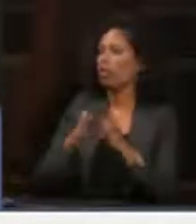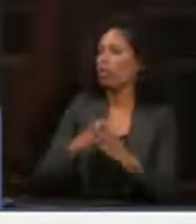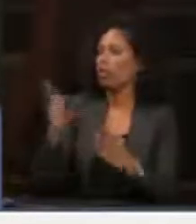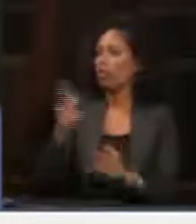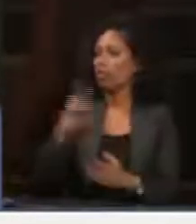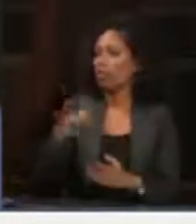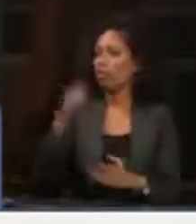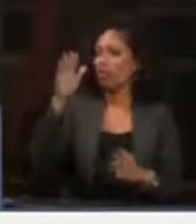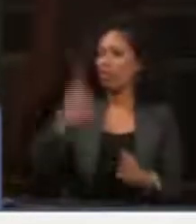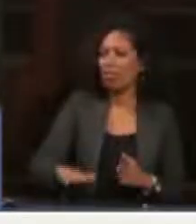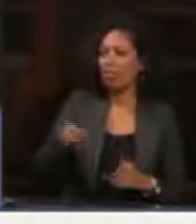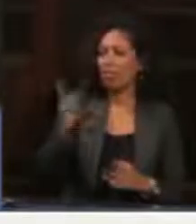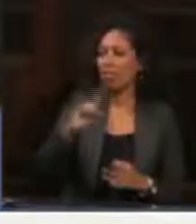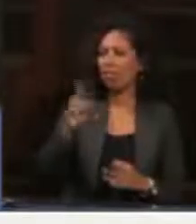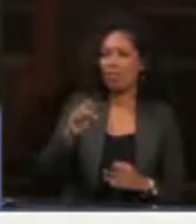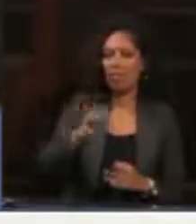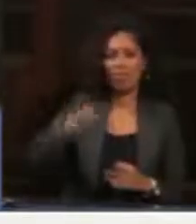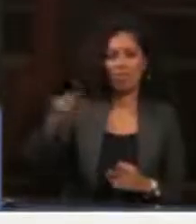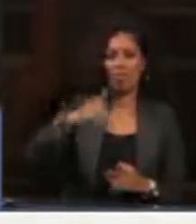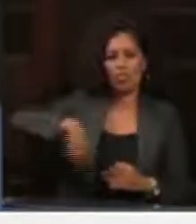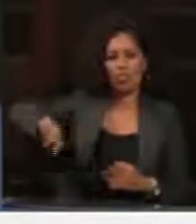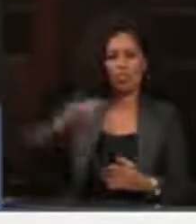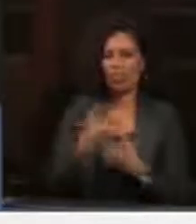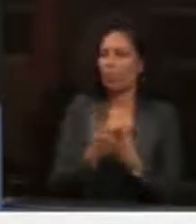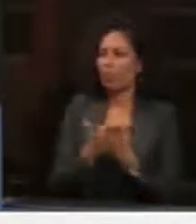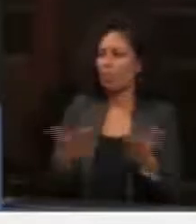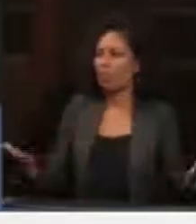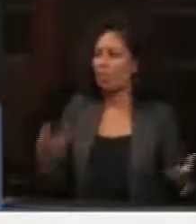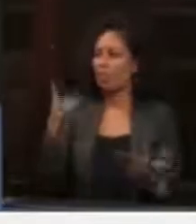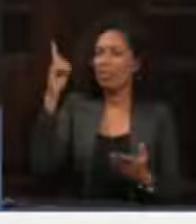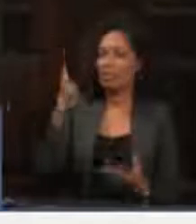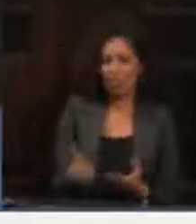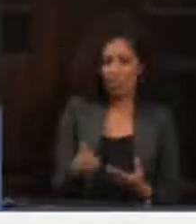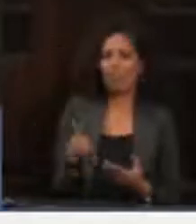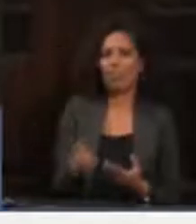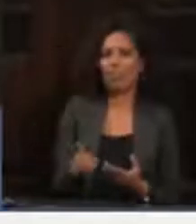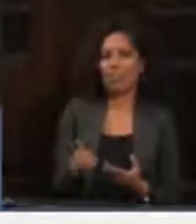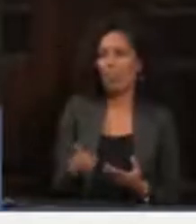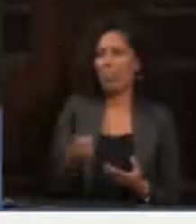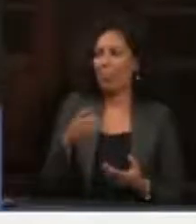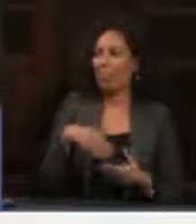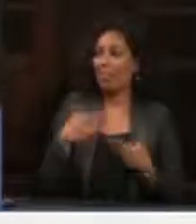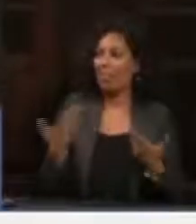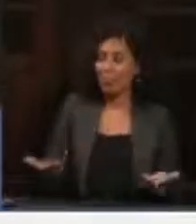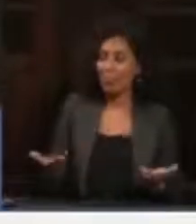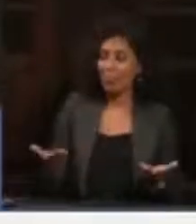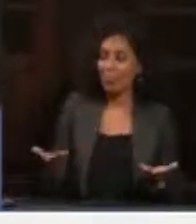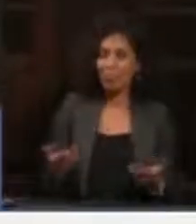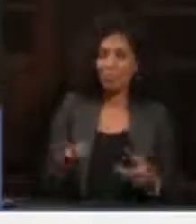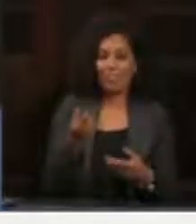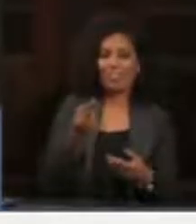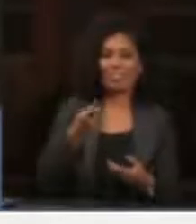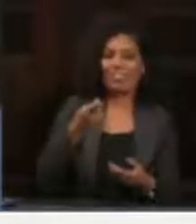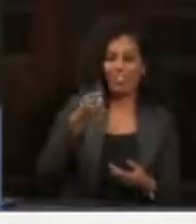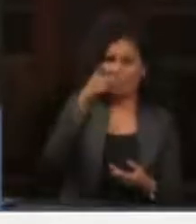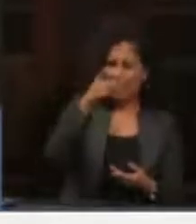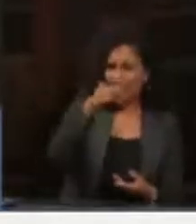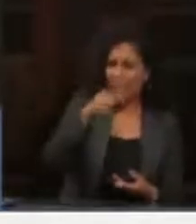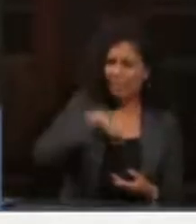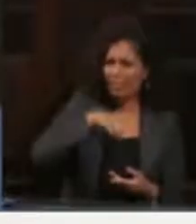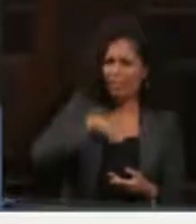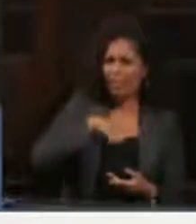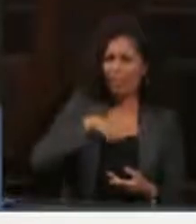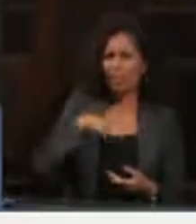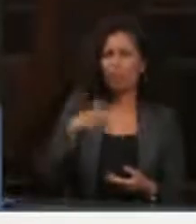estar aqui quando a gente perder a nossa humanidade. Então, por isso, Mônica Francisco, Vossa Senhoria